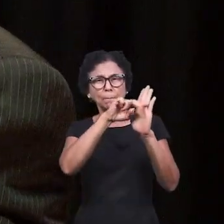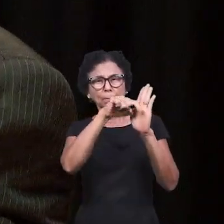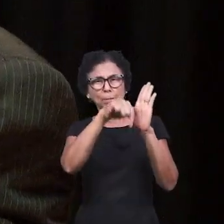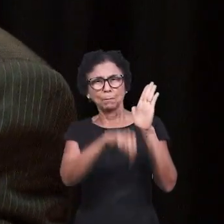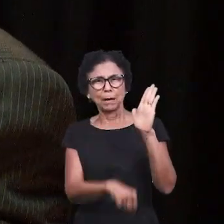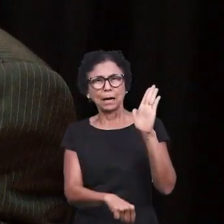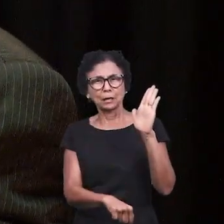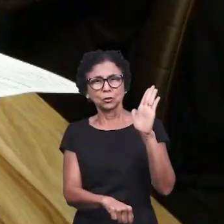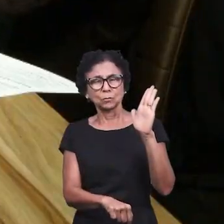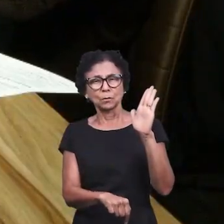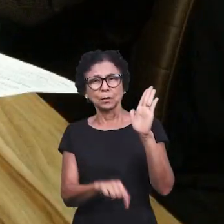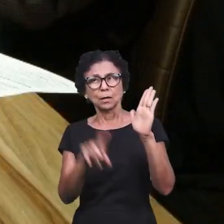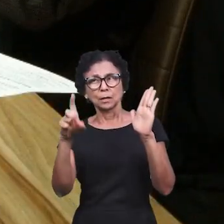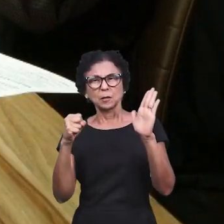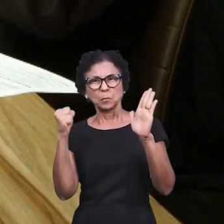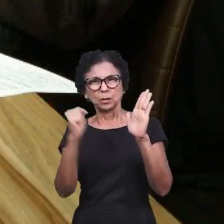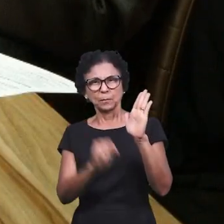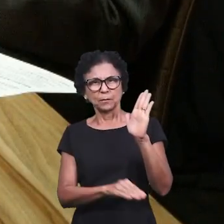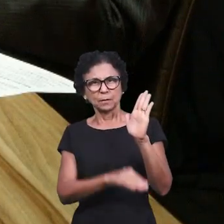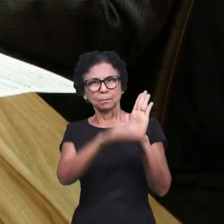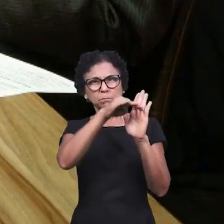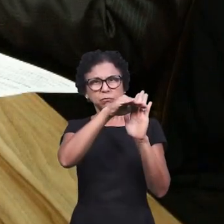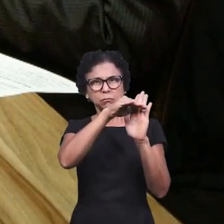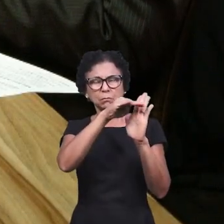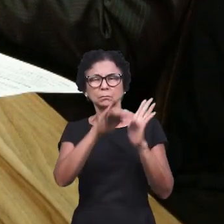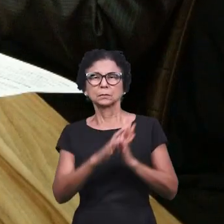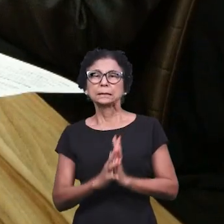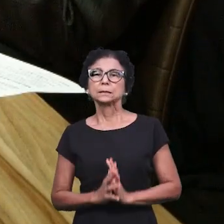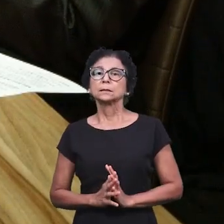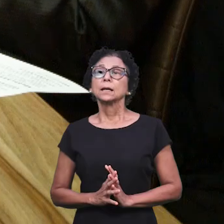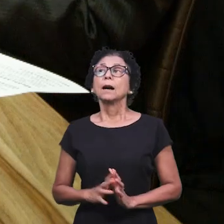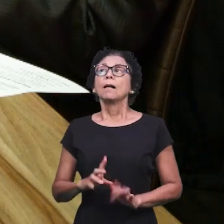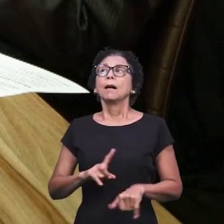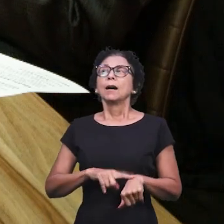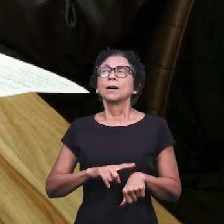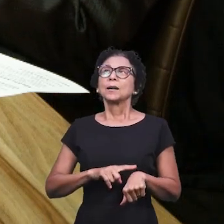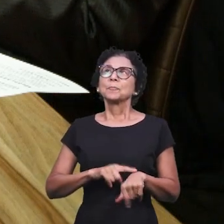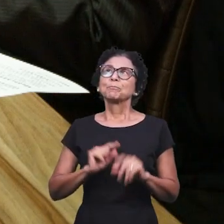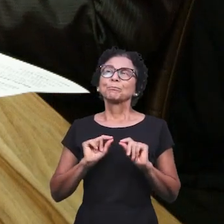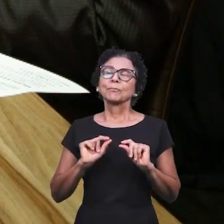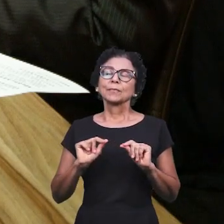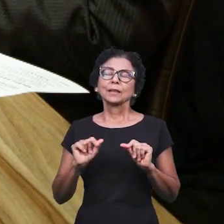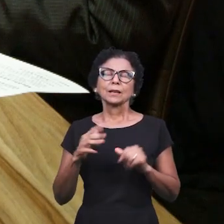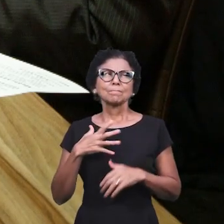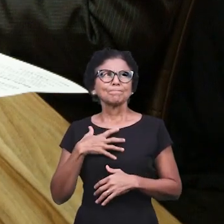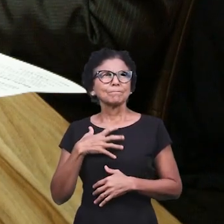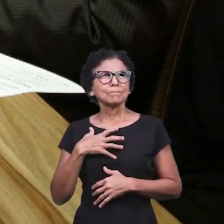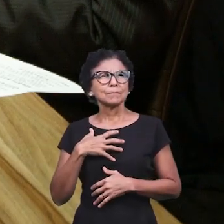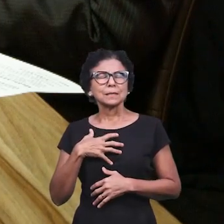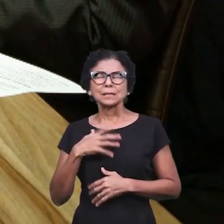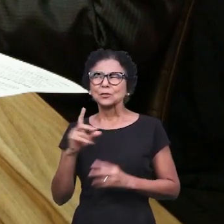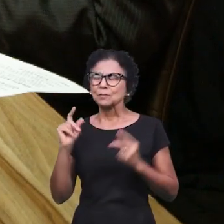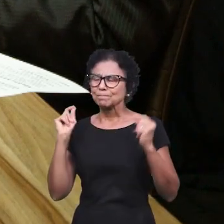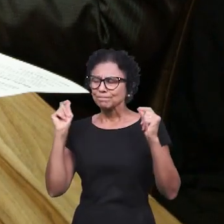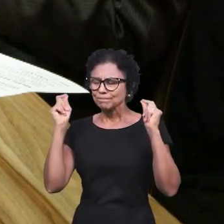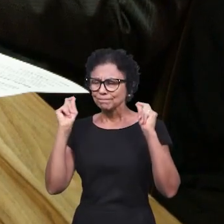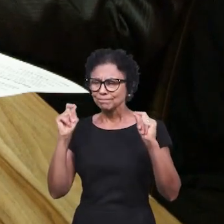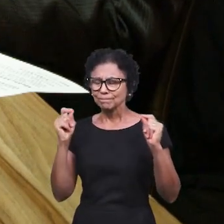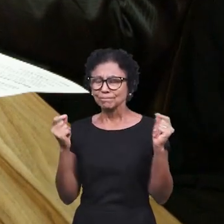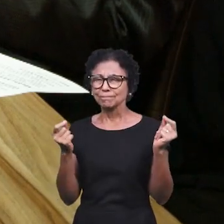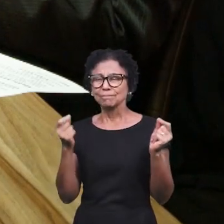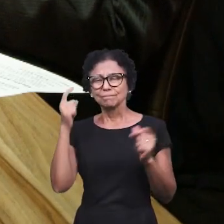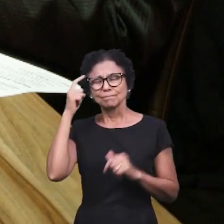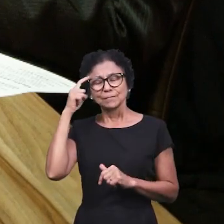lá na frente. Glória a Deus. Né? E aquilo ali, eu ouvi aquele sonho dela, e naquele momento, né, eu tive a impressão de que era